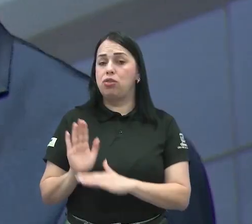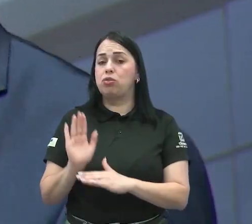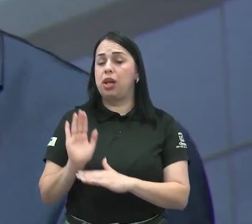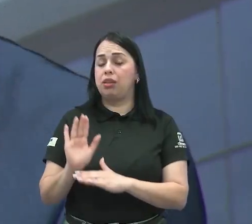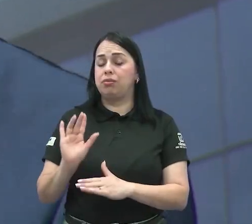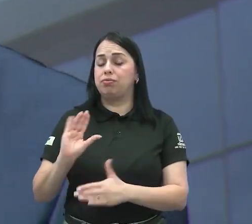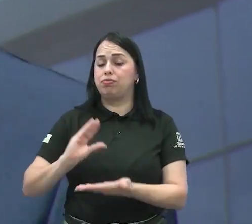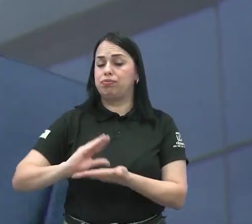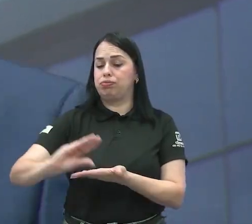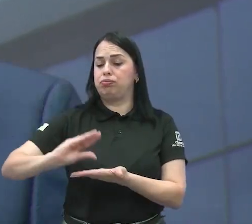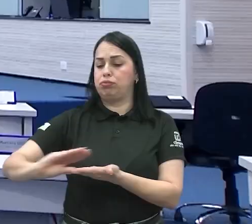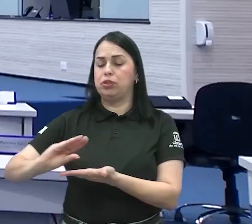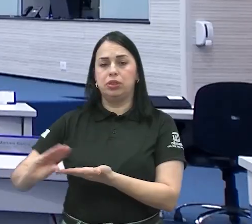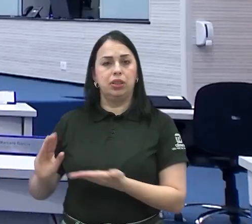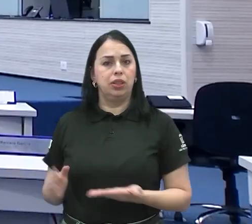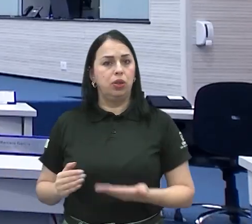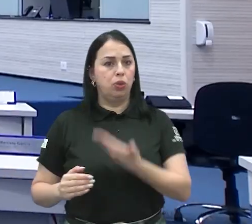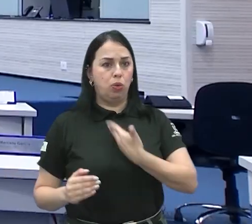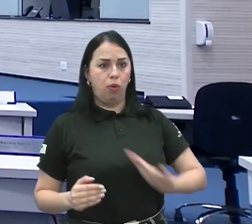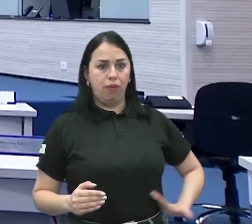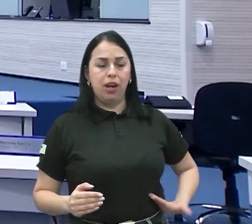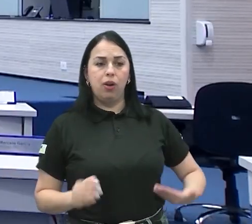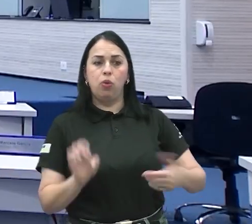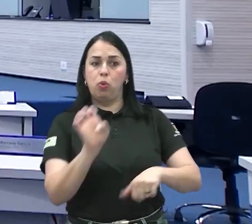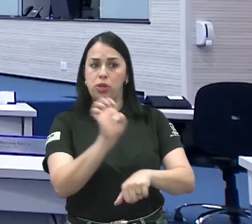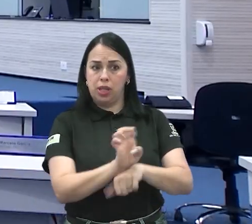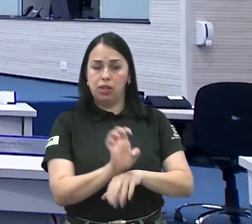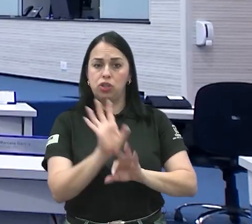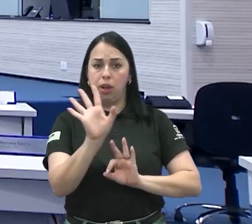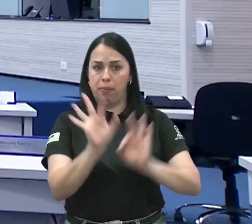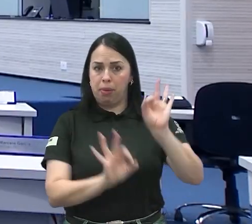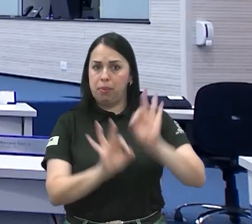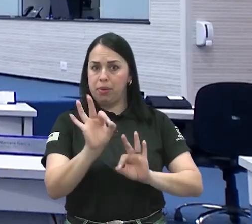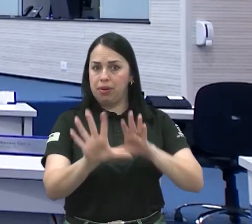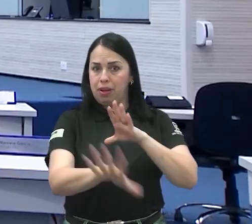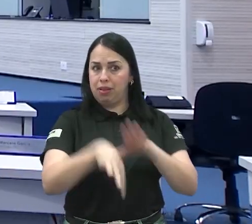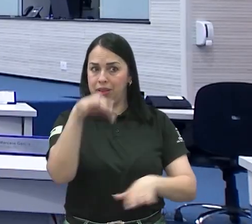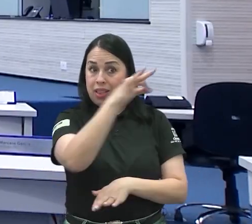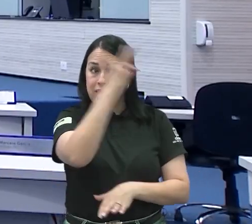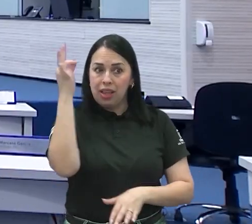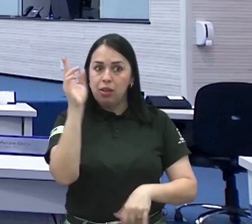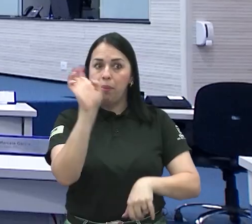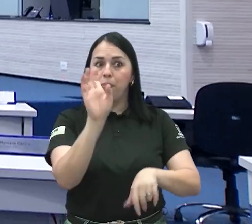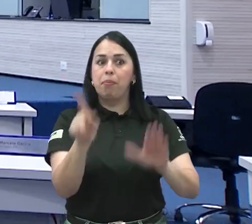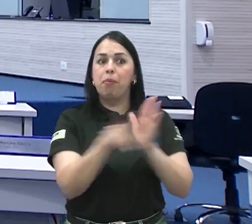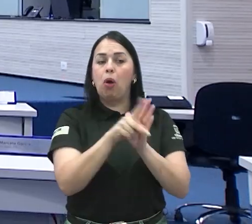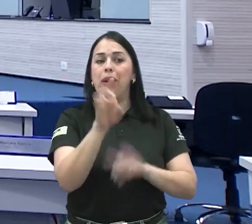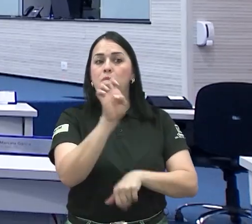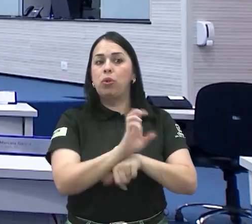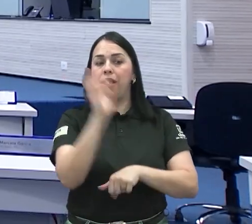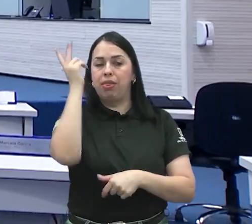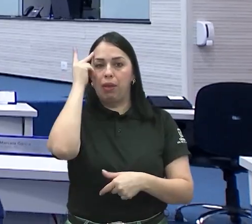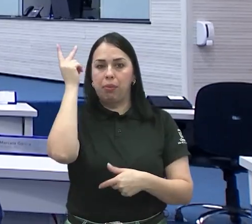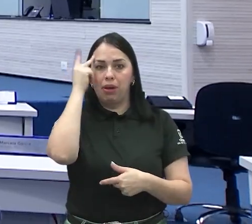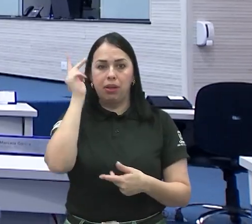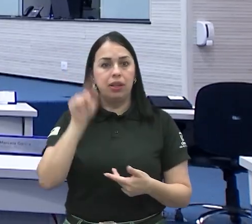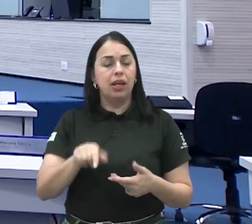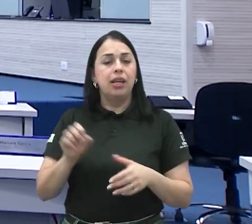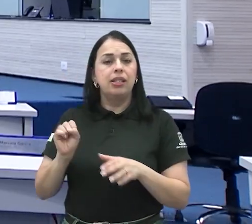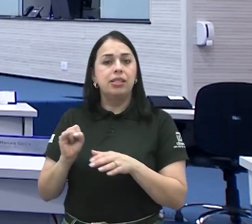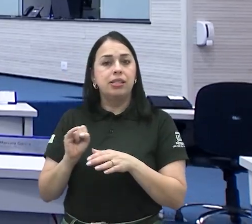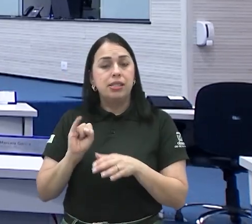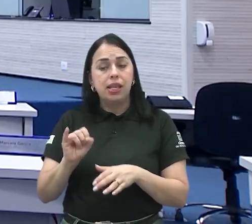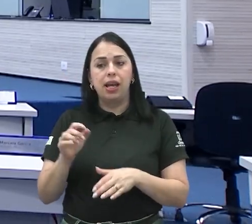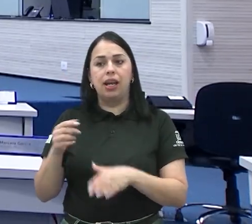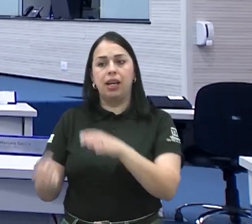nos investimentos públicos. O governo do estado já está preparando a loteria estadual. Então, se ela fosse implementada em São